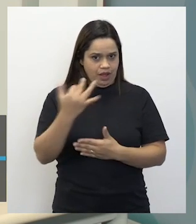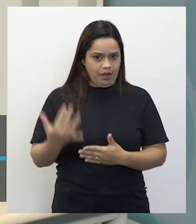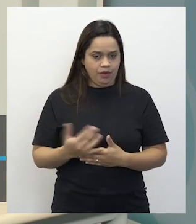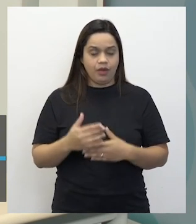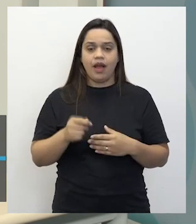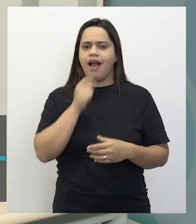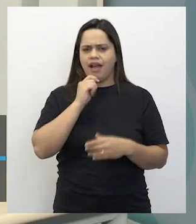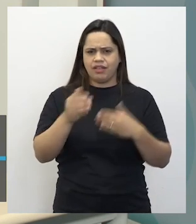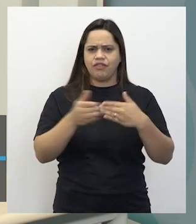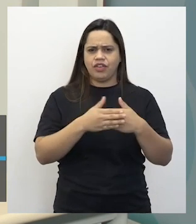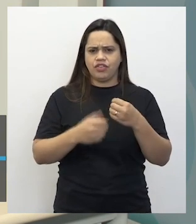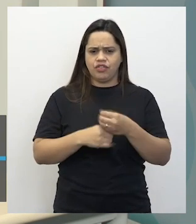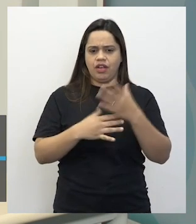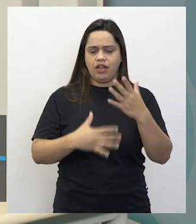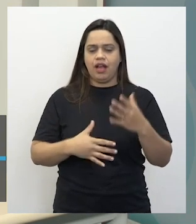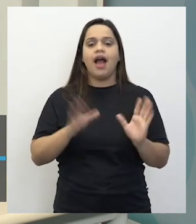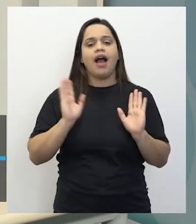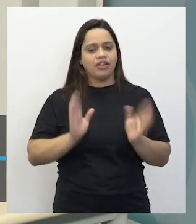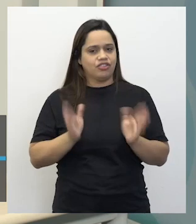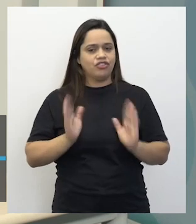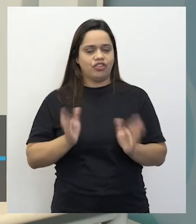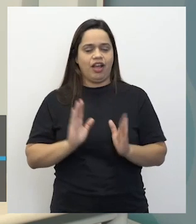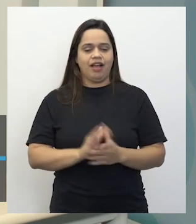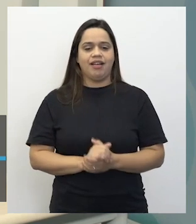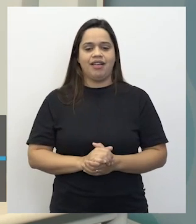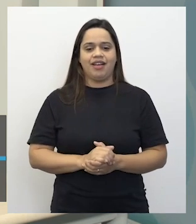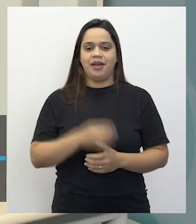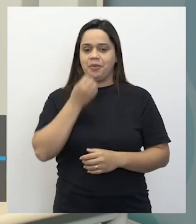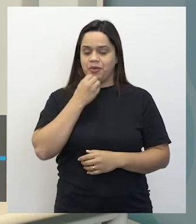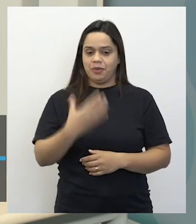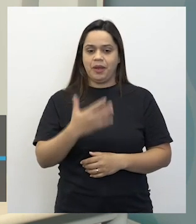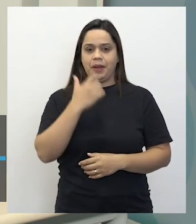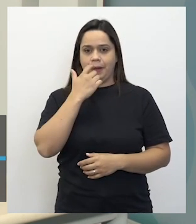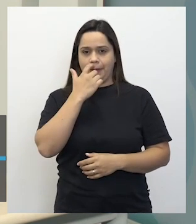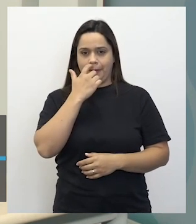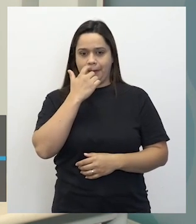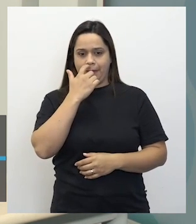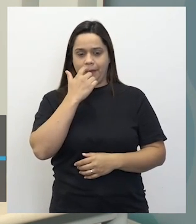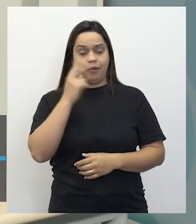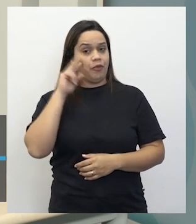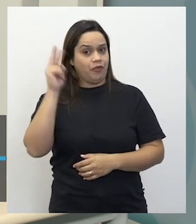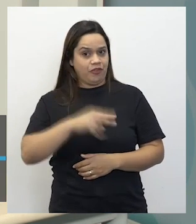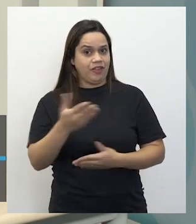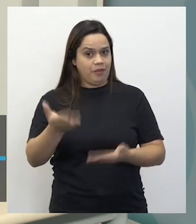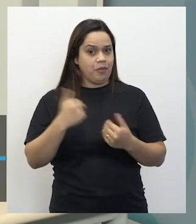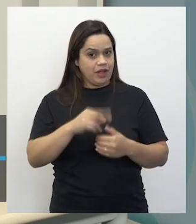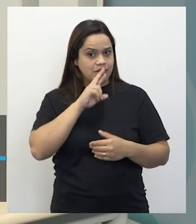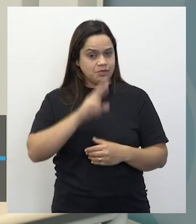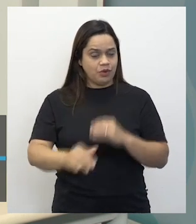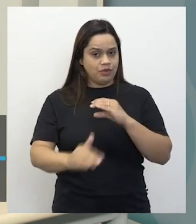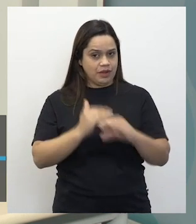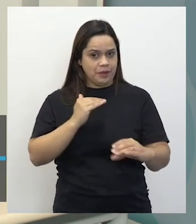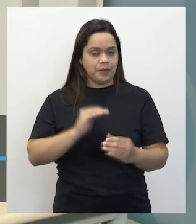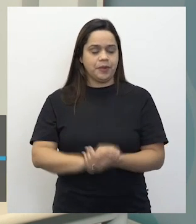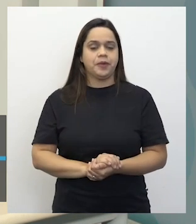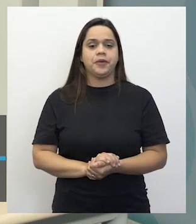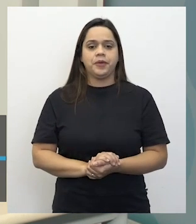fechado ainda. Agora abriu. Aê! Vamos lá, pessoal. Uma simpática